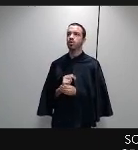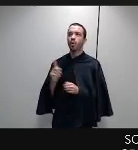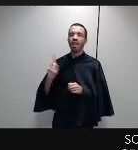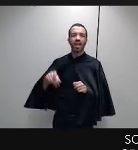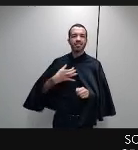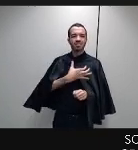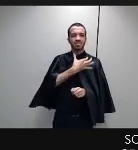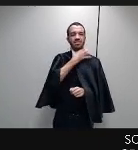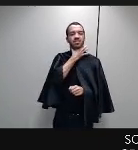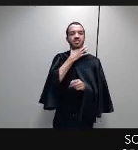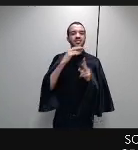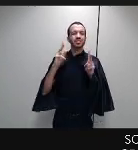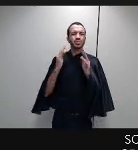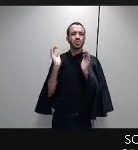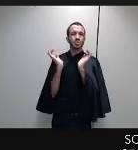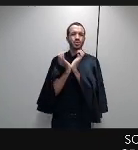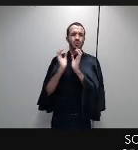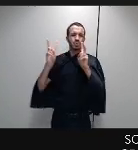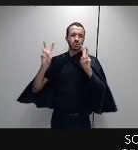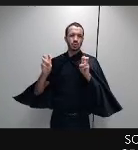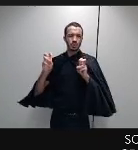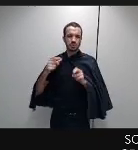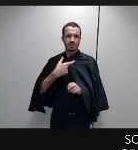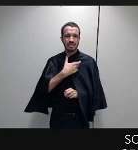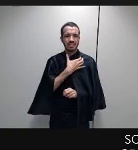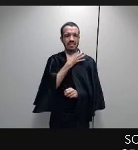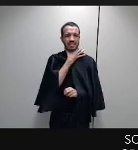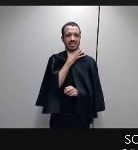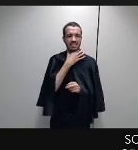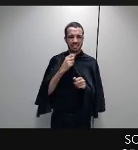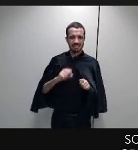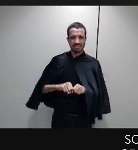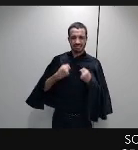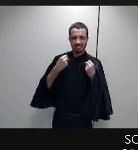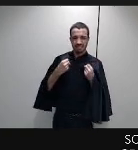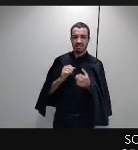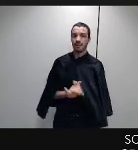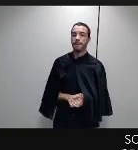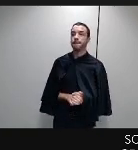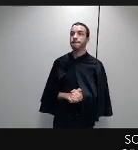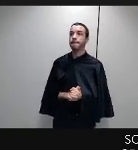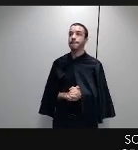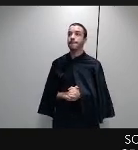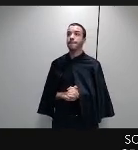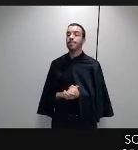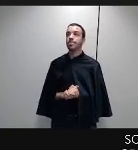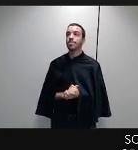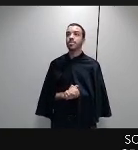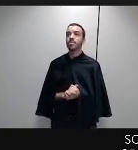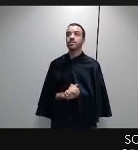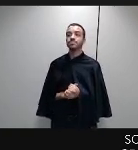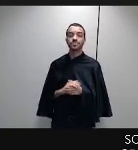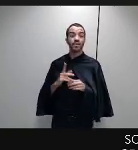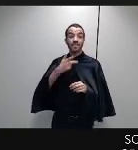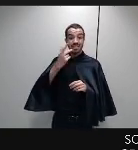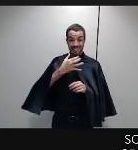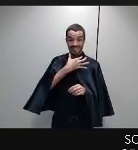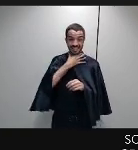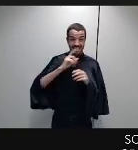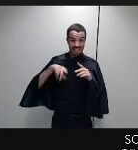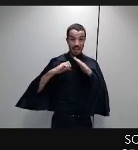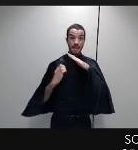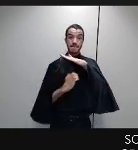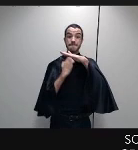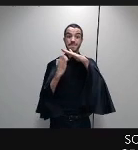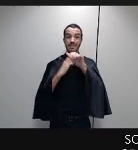que poderia consignar o consagrar a garantia do critério ter-se-á execução fiscal como